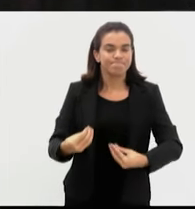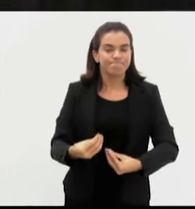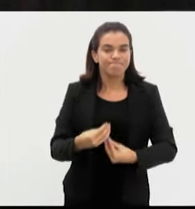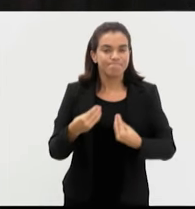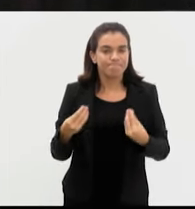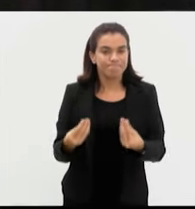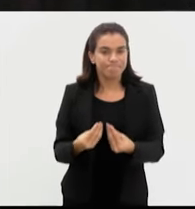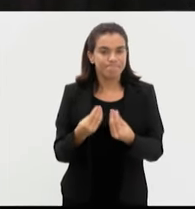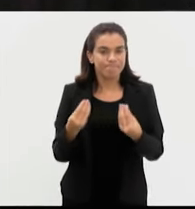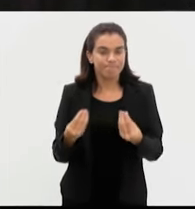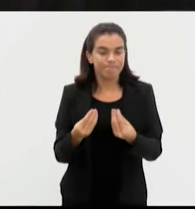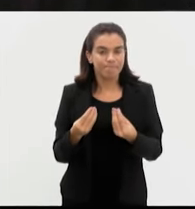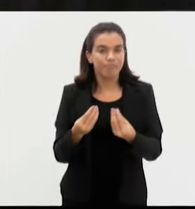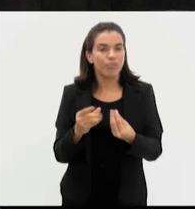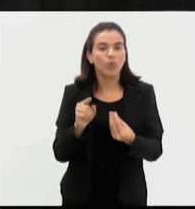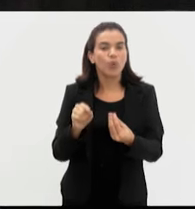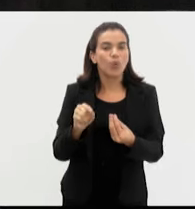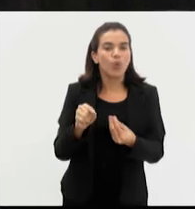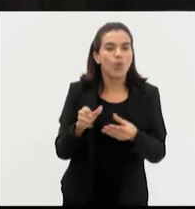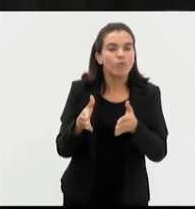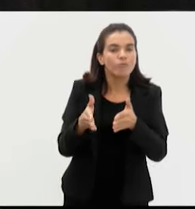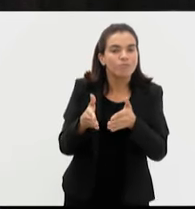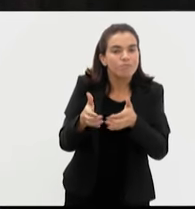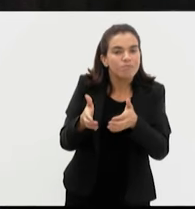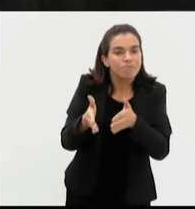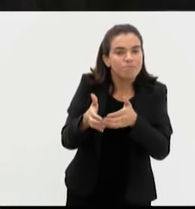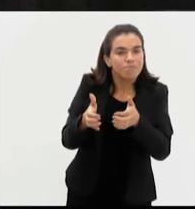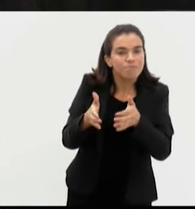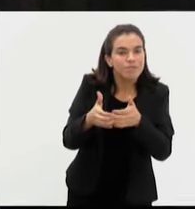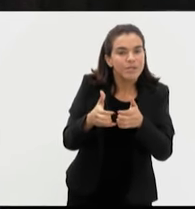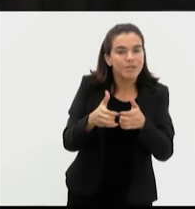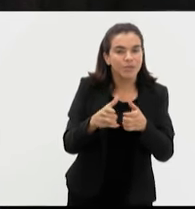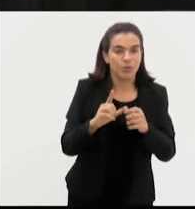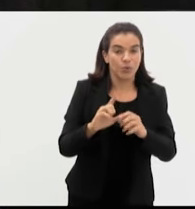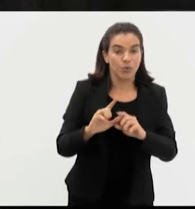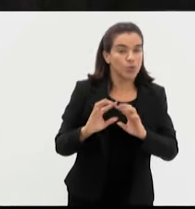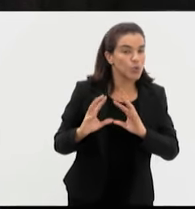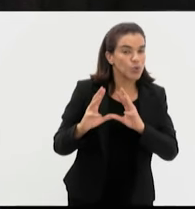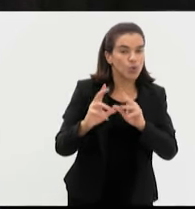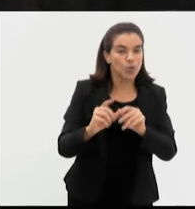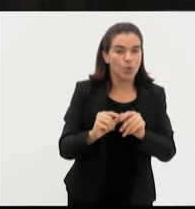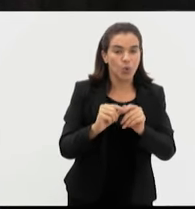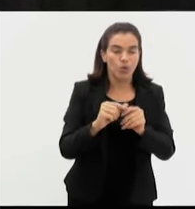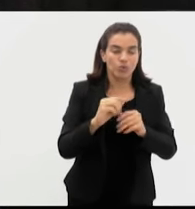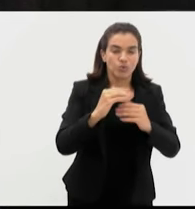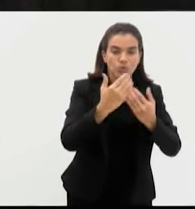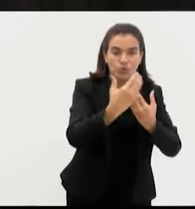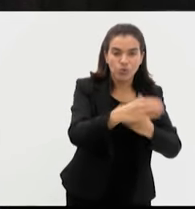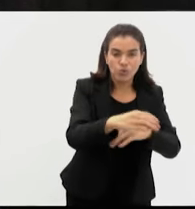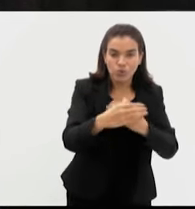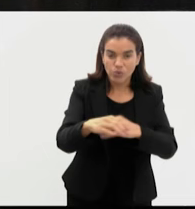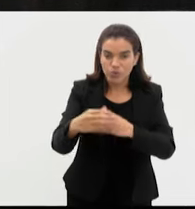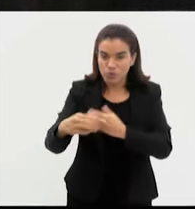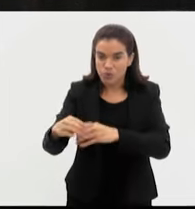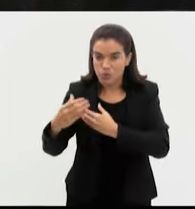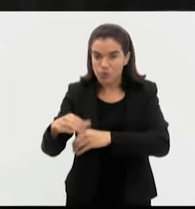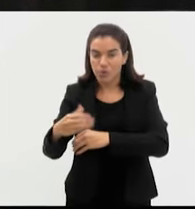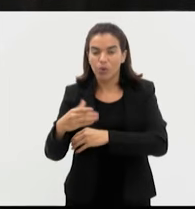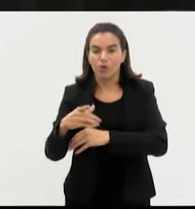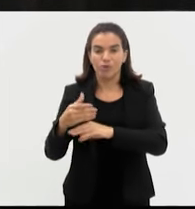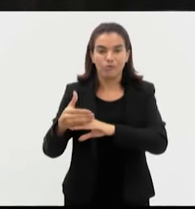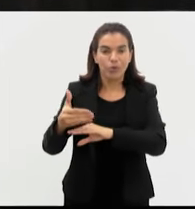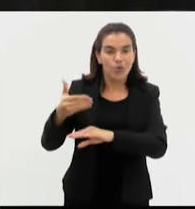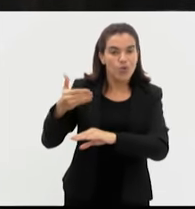sensibilizar com o pleito dos concursados administrativos do último